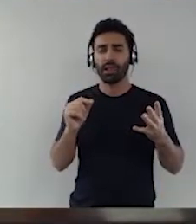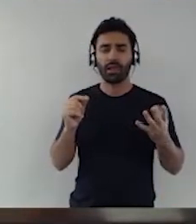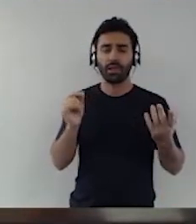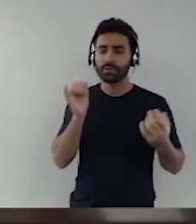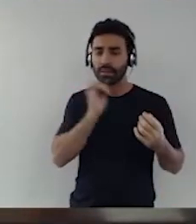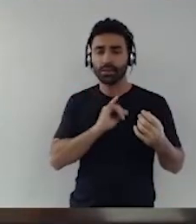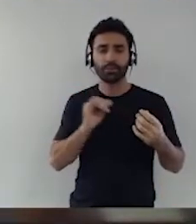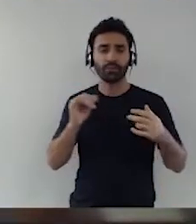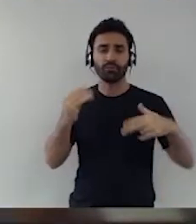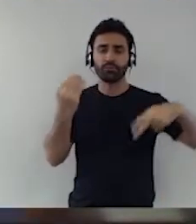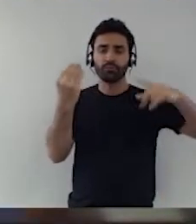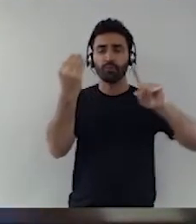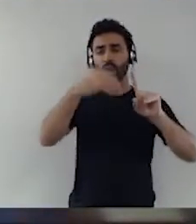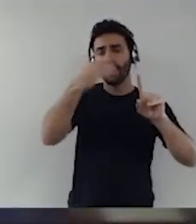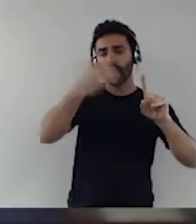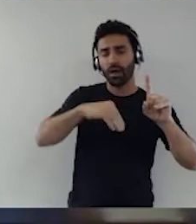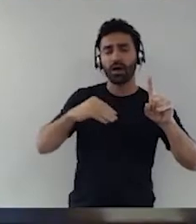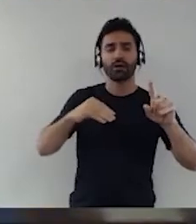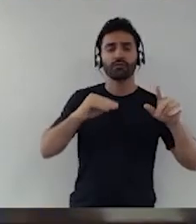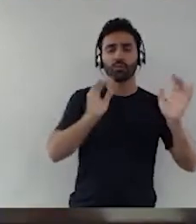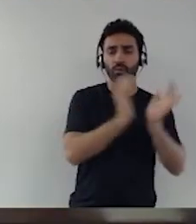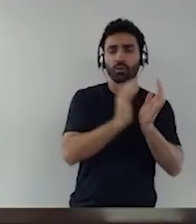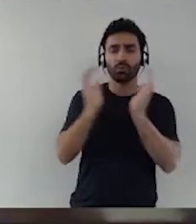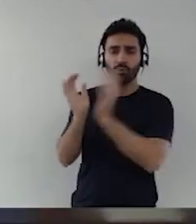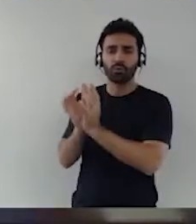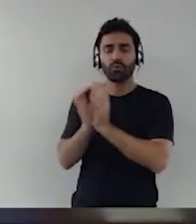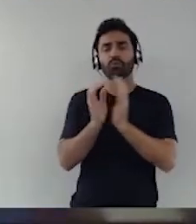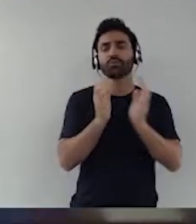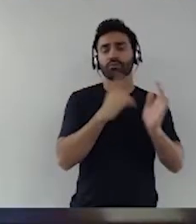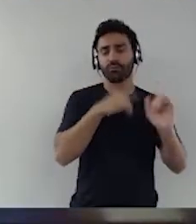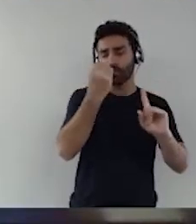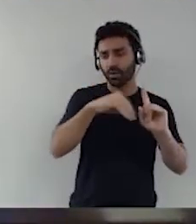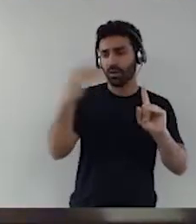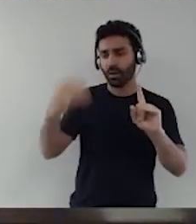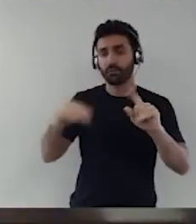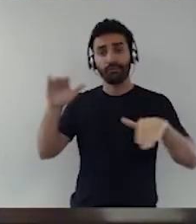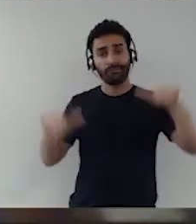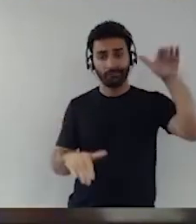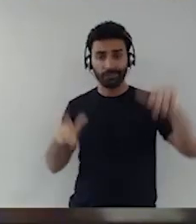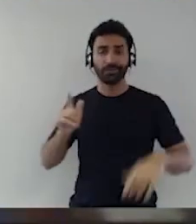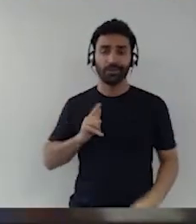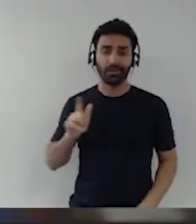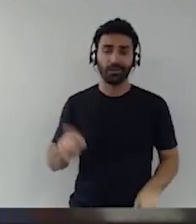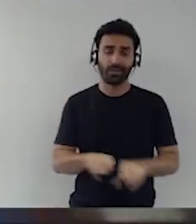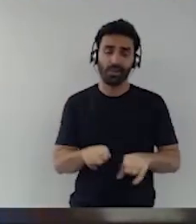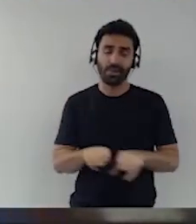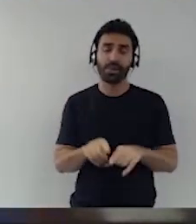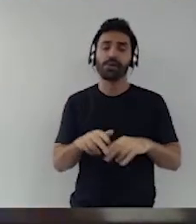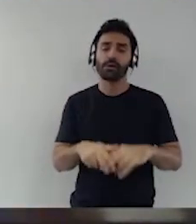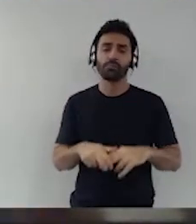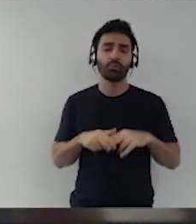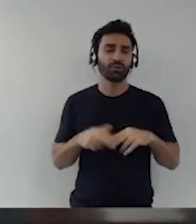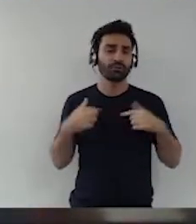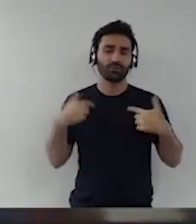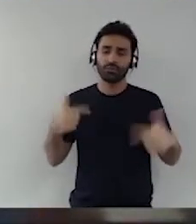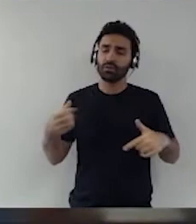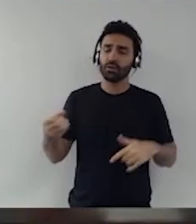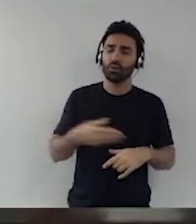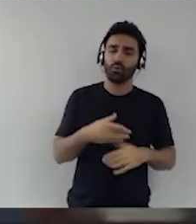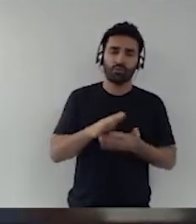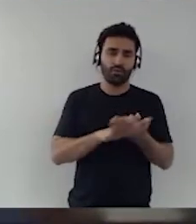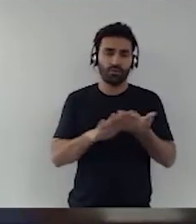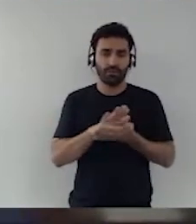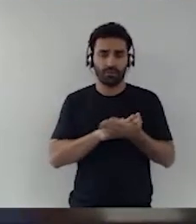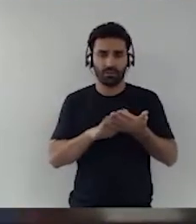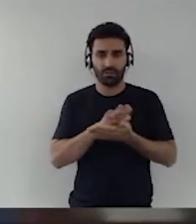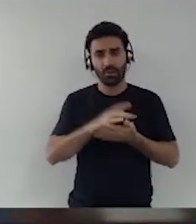de vulnerabilidade dos grupos em situação de vulnerabilidade e as minorias sociais. Então, não há nada de novo. O